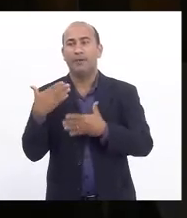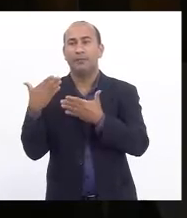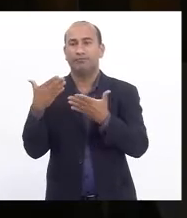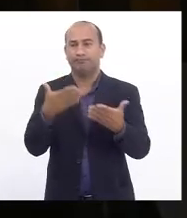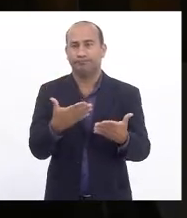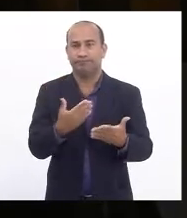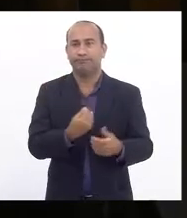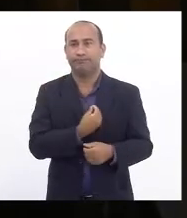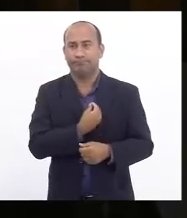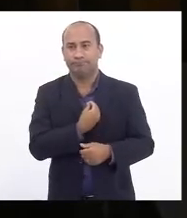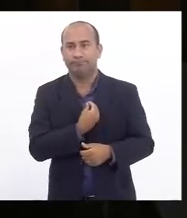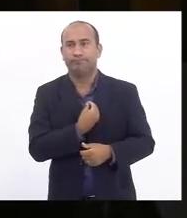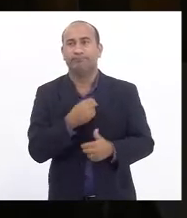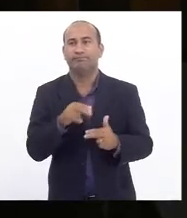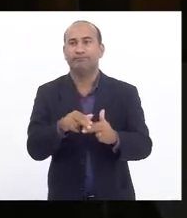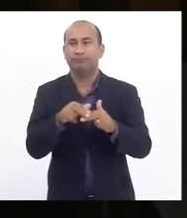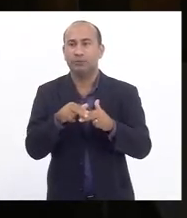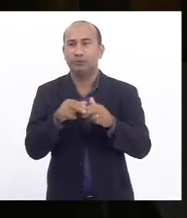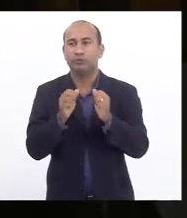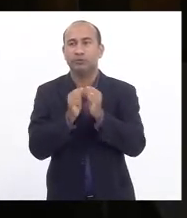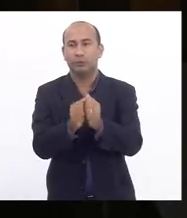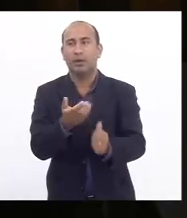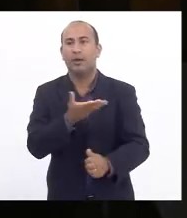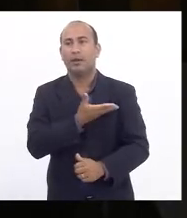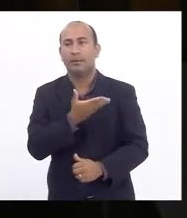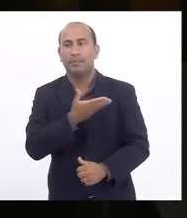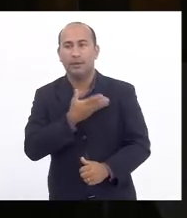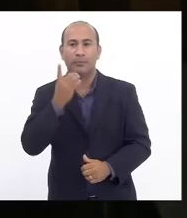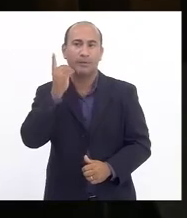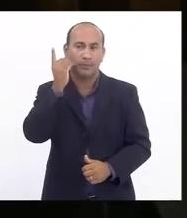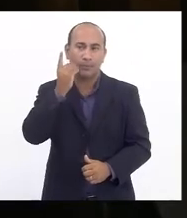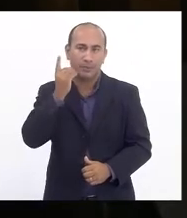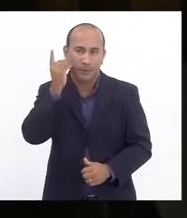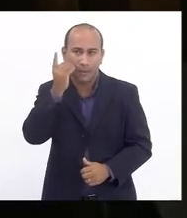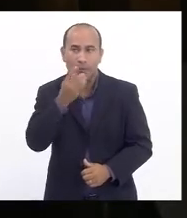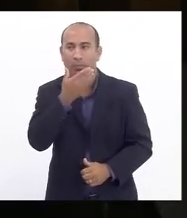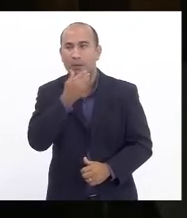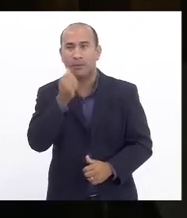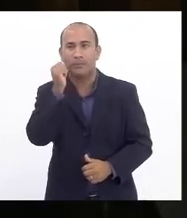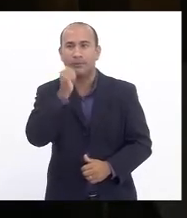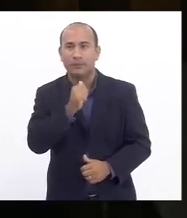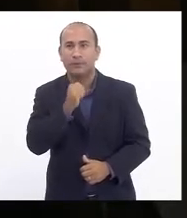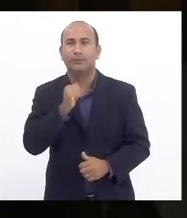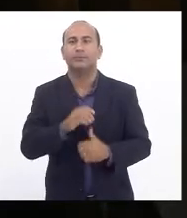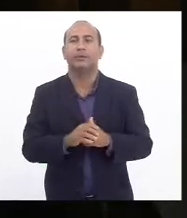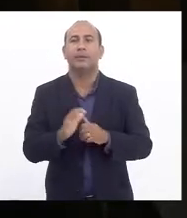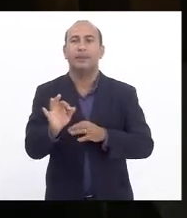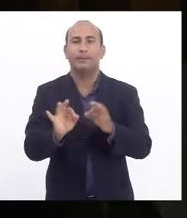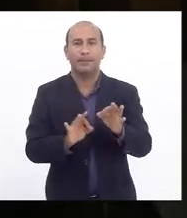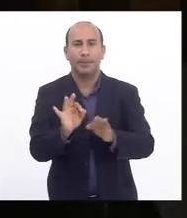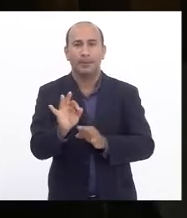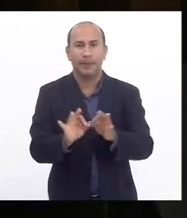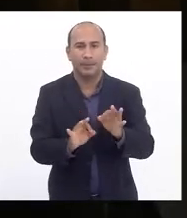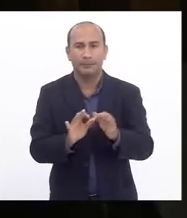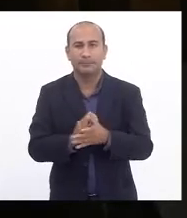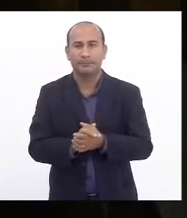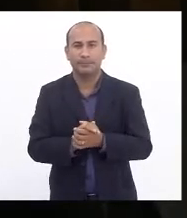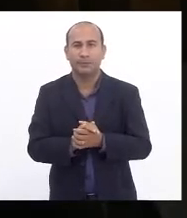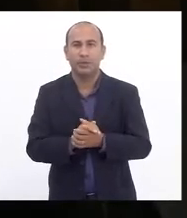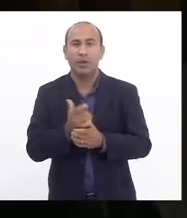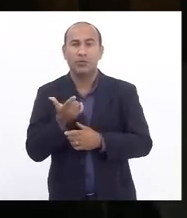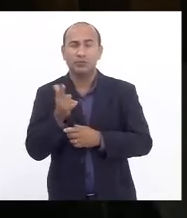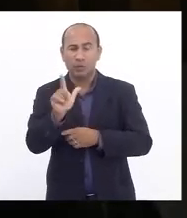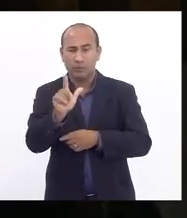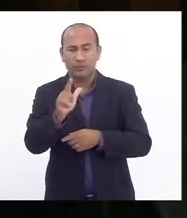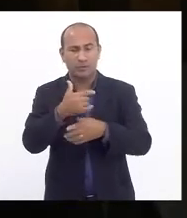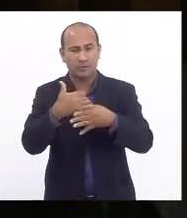também para contribuir junto com meus colegas deputados e deputadas na construção do orçamento do nosso estado e as